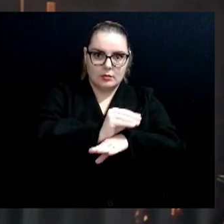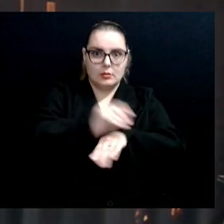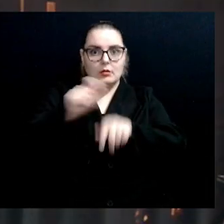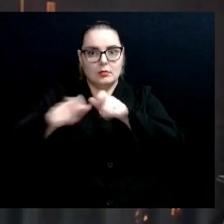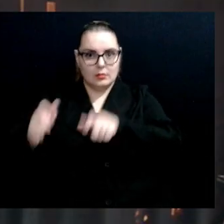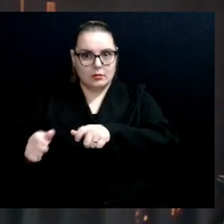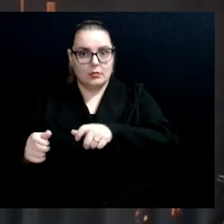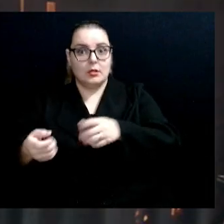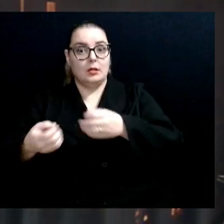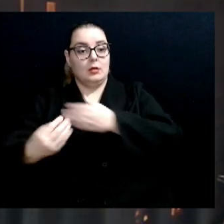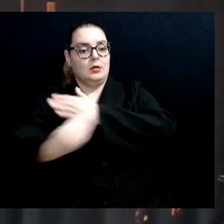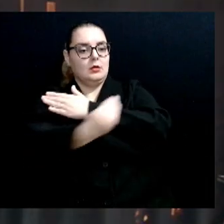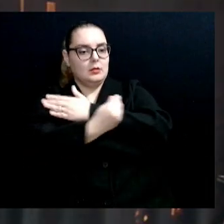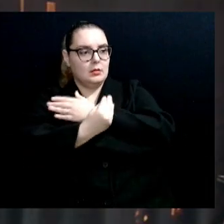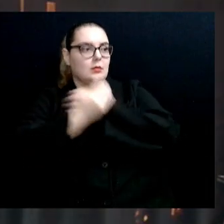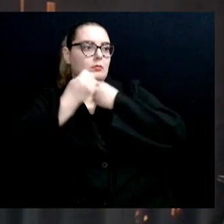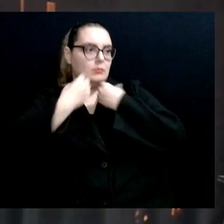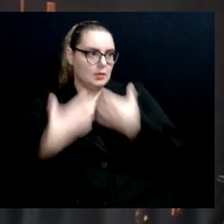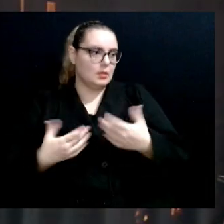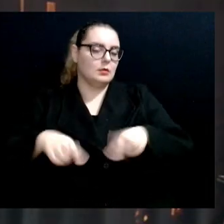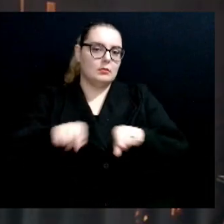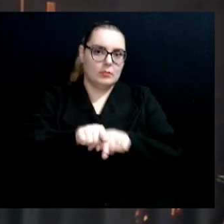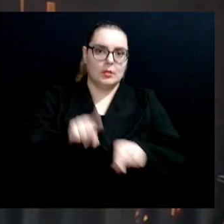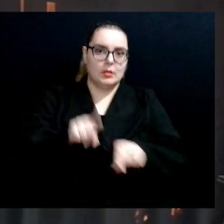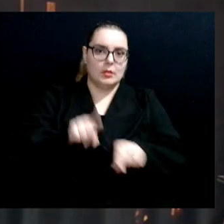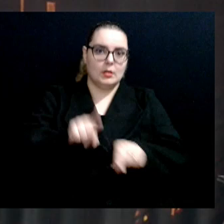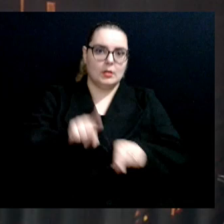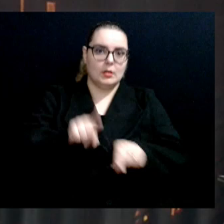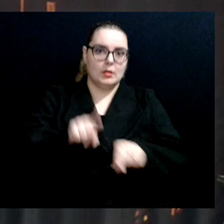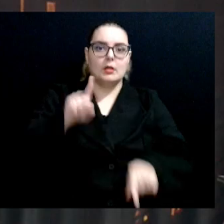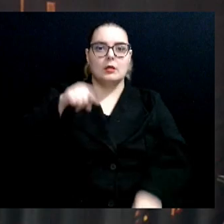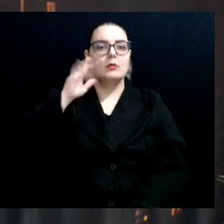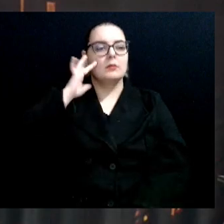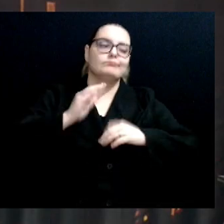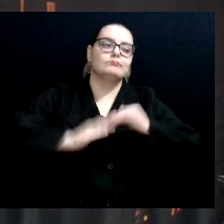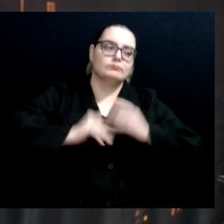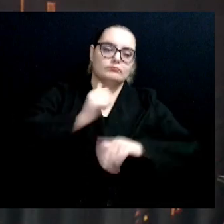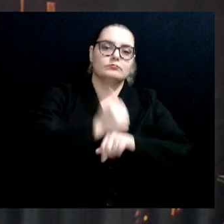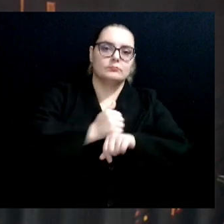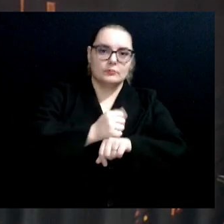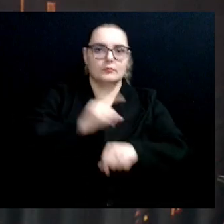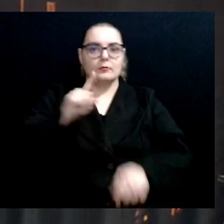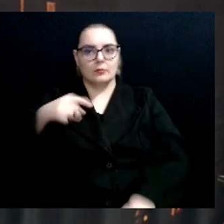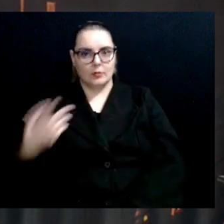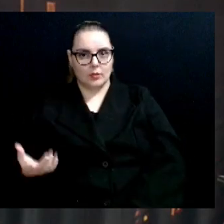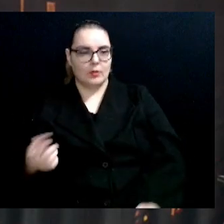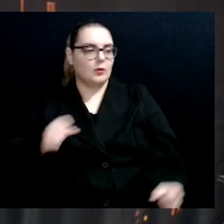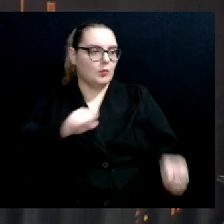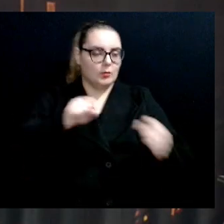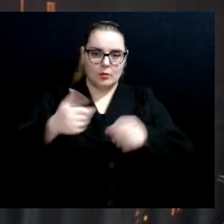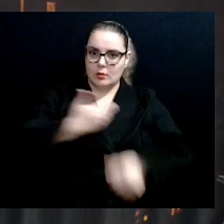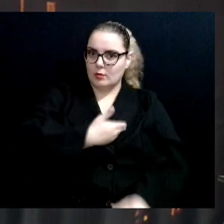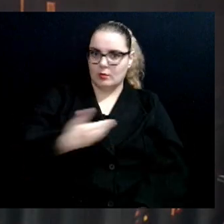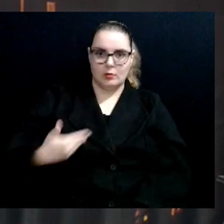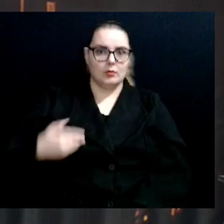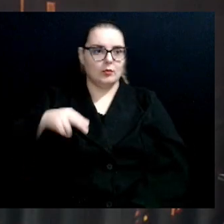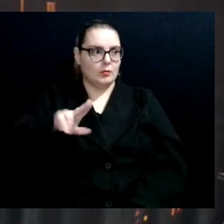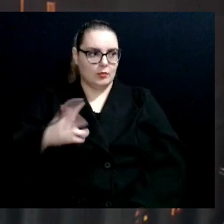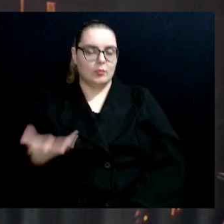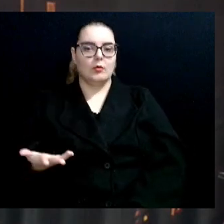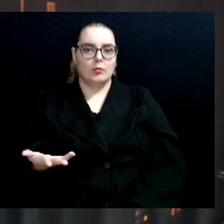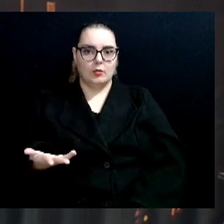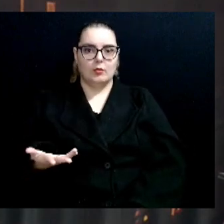cuidadas. Né? E para isso que eu acho que o suporte profissional, seja do poder público, seja